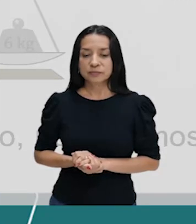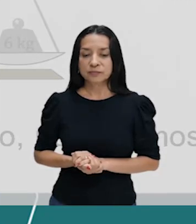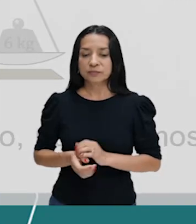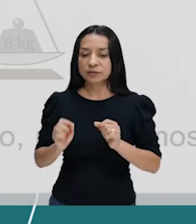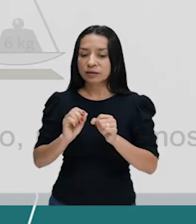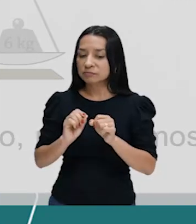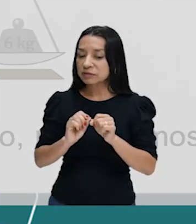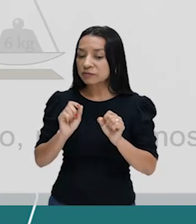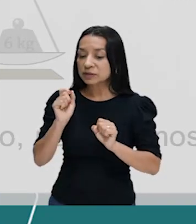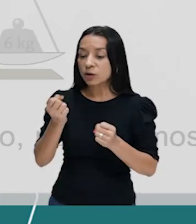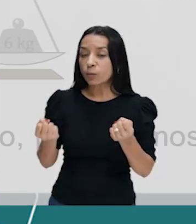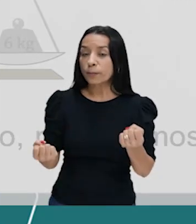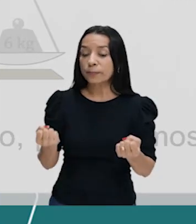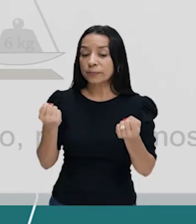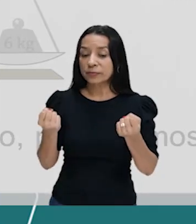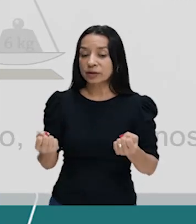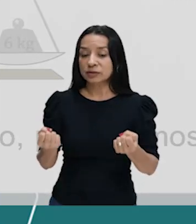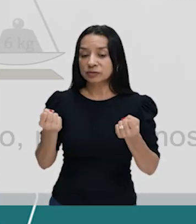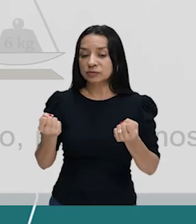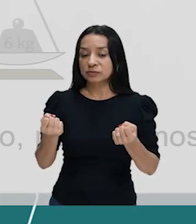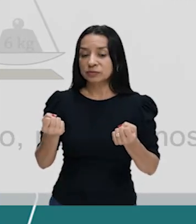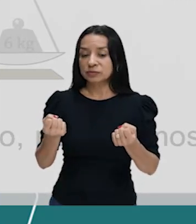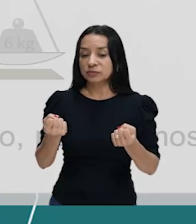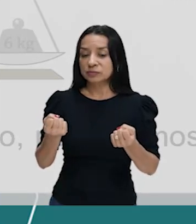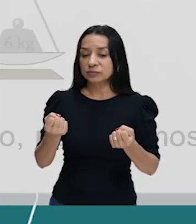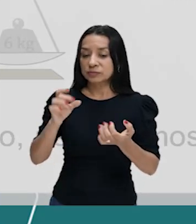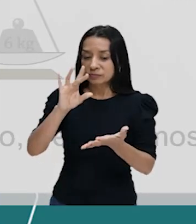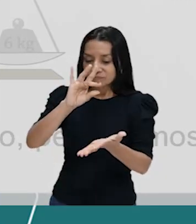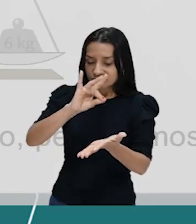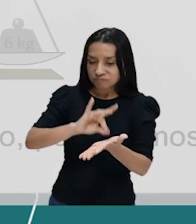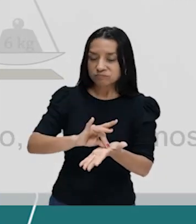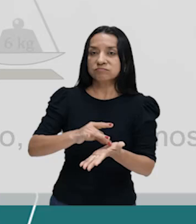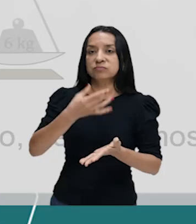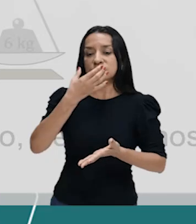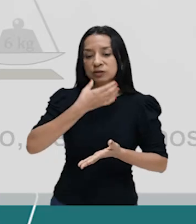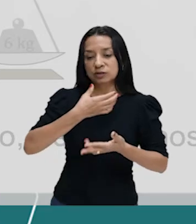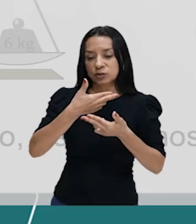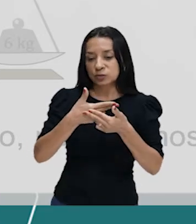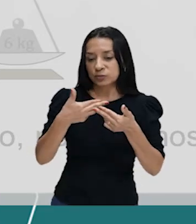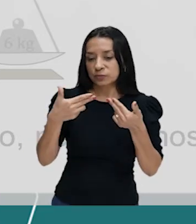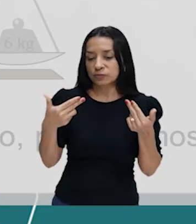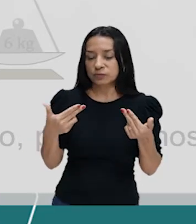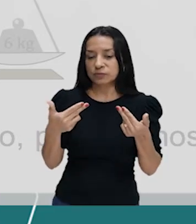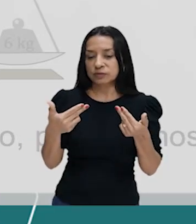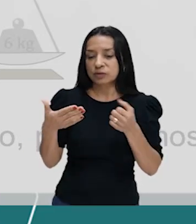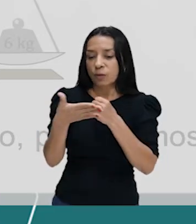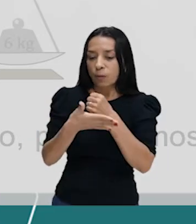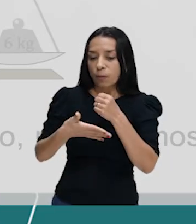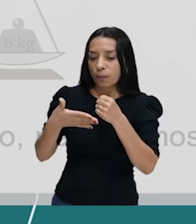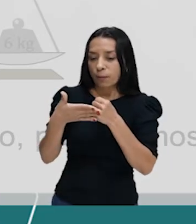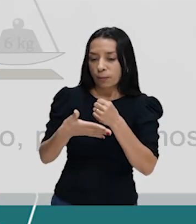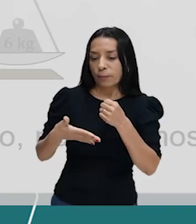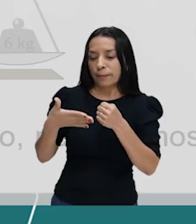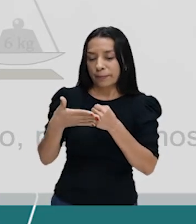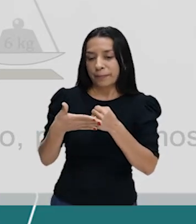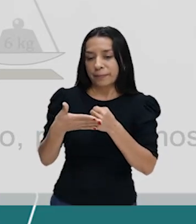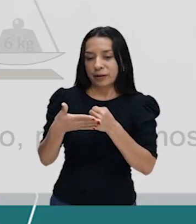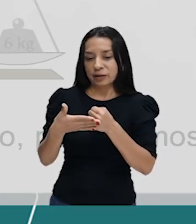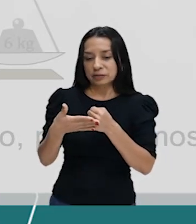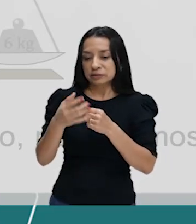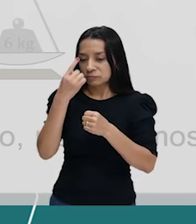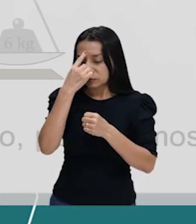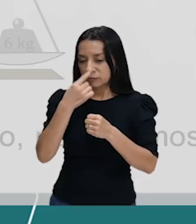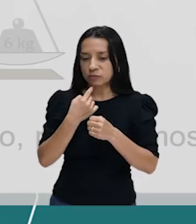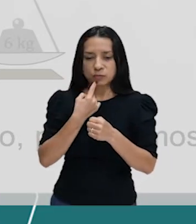né, aferir, no caso, o peso, da forma exata, com base na figura aqui, não é possível, mas